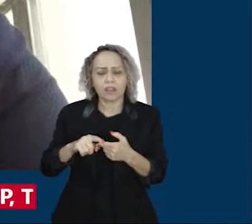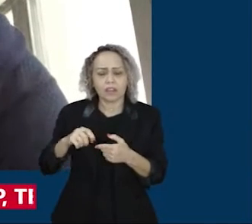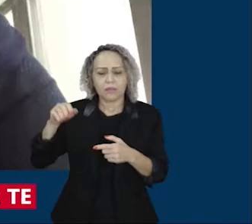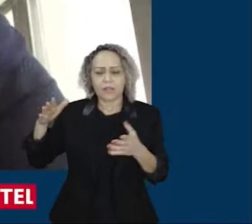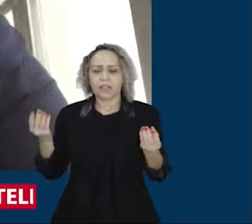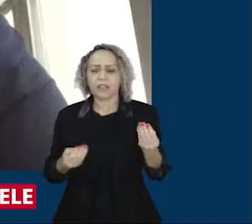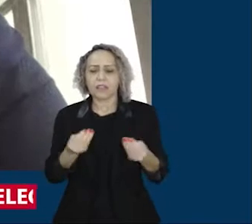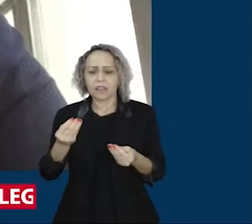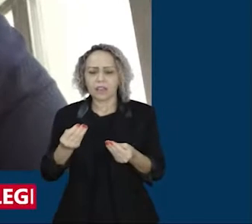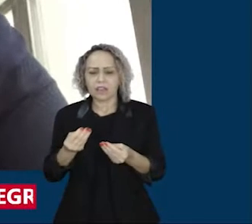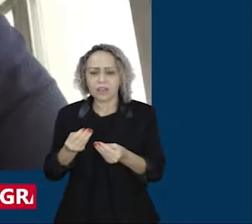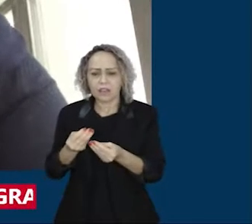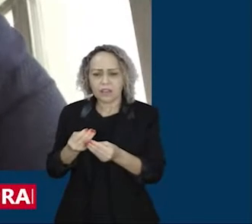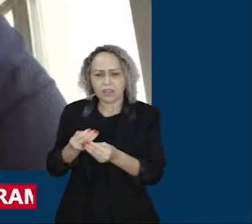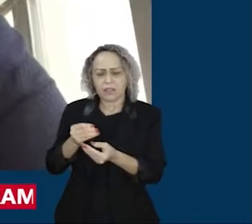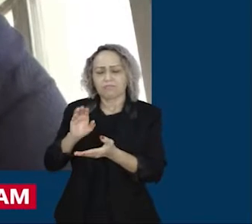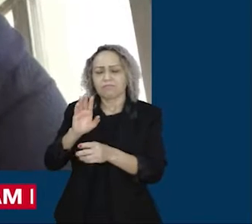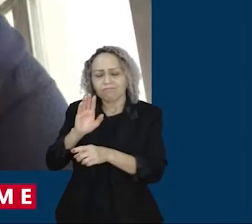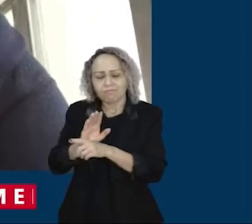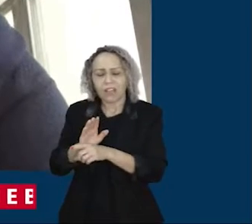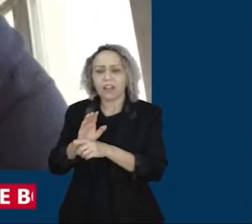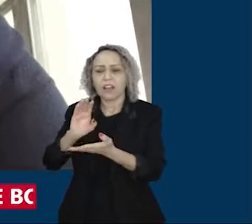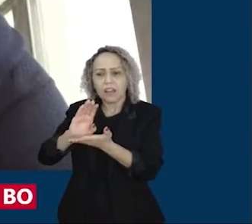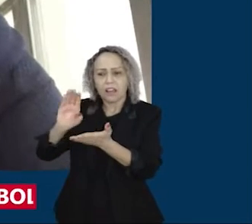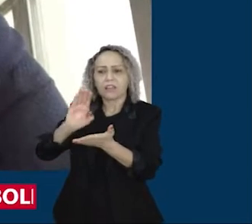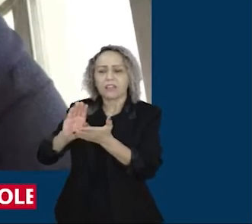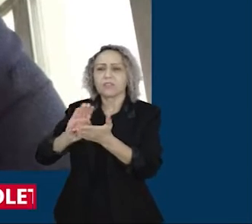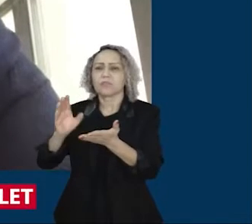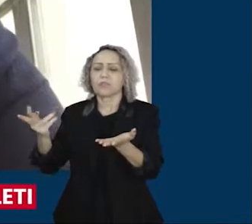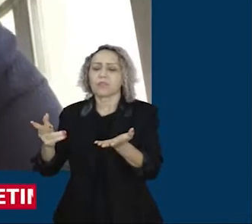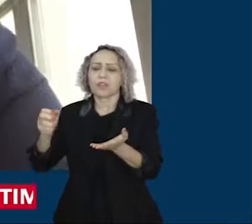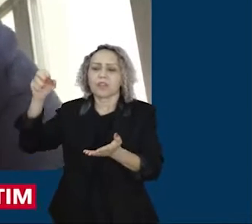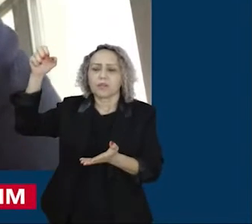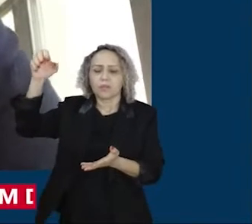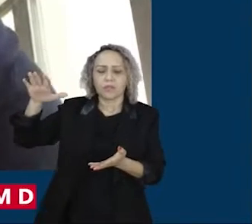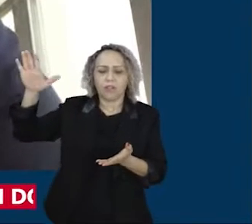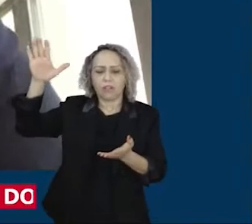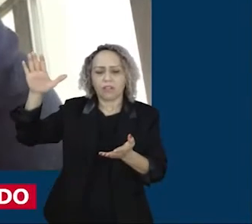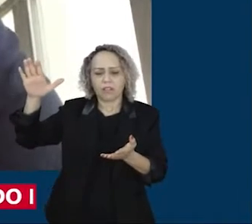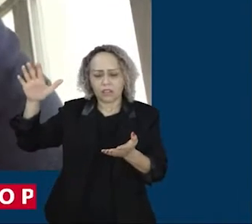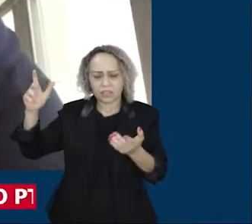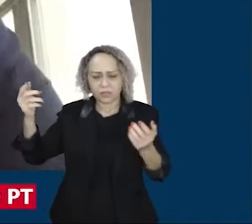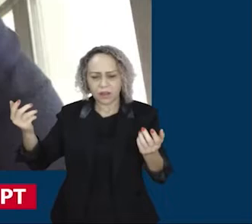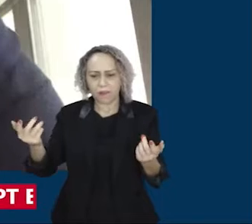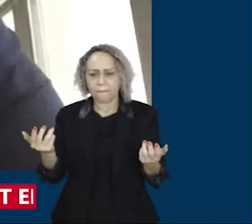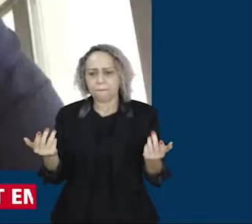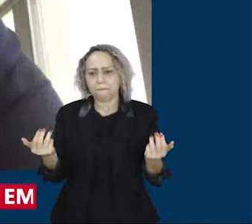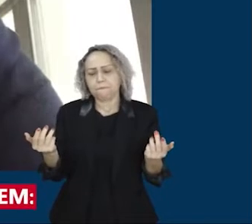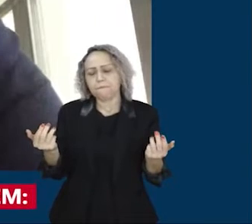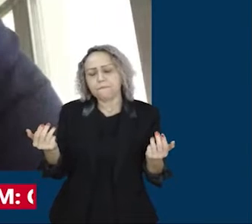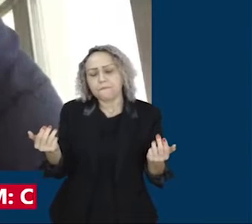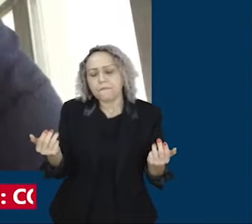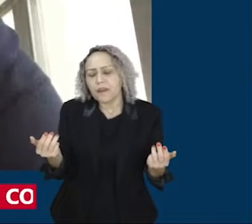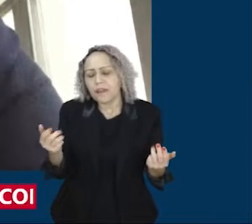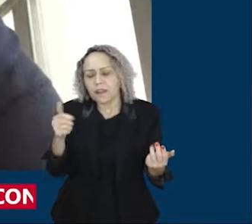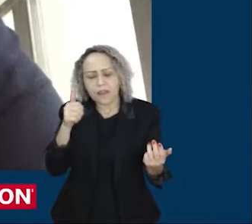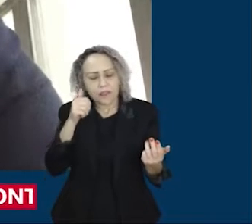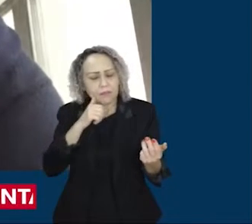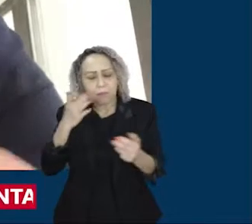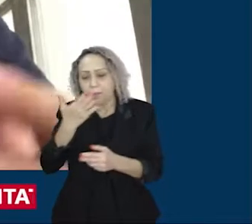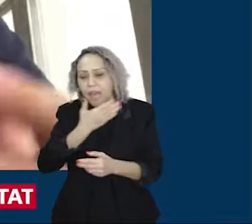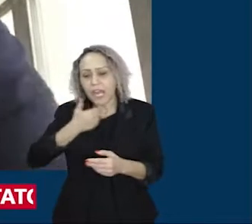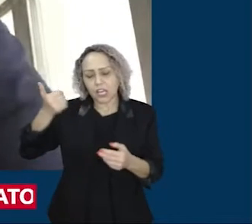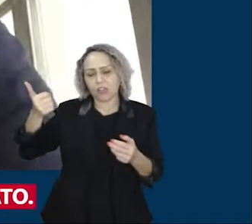individuais, também no coletivo há estados que são menores, que têm uma economia baseada em 2 ou 3 itens, às vezes